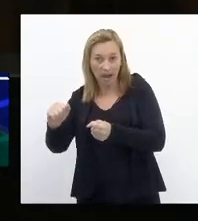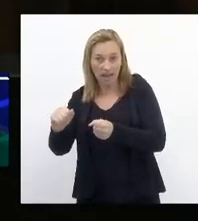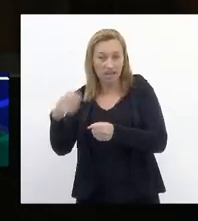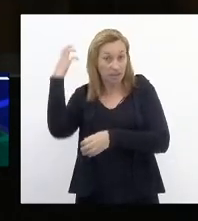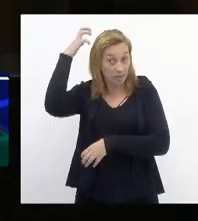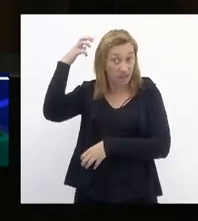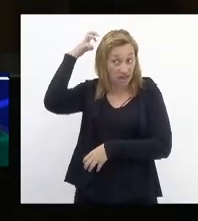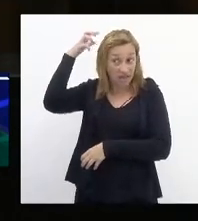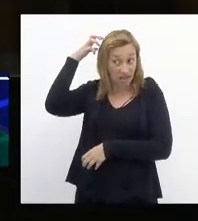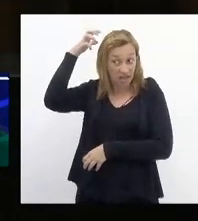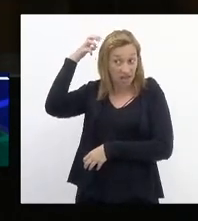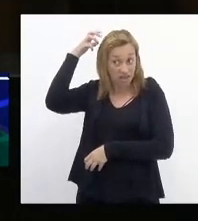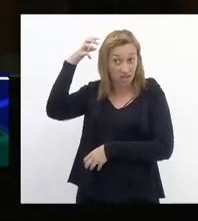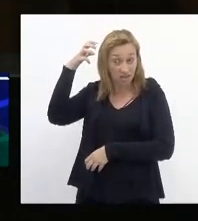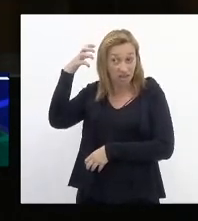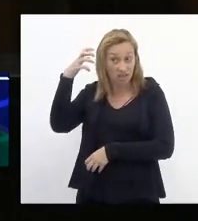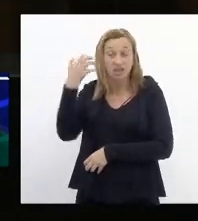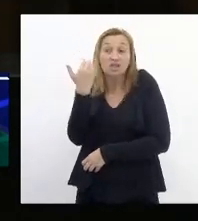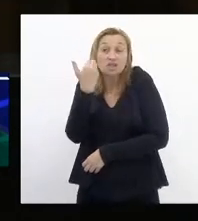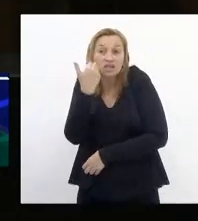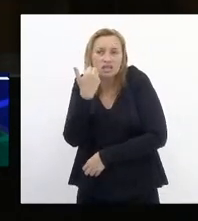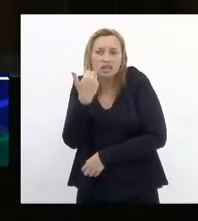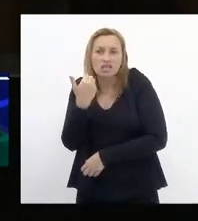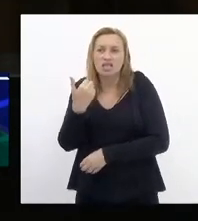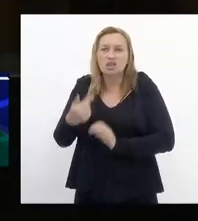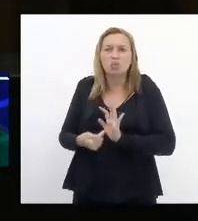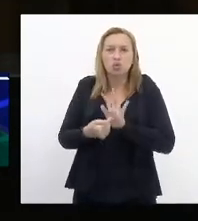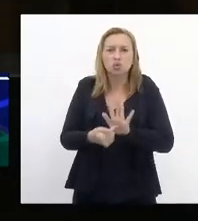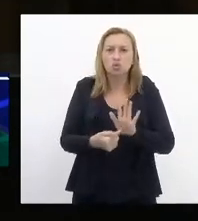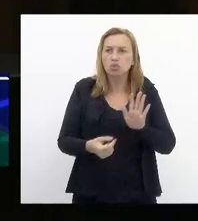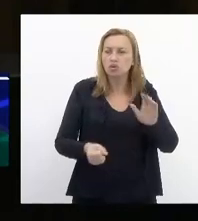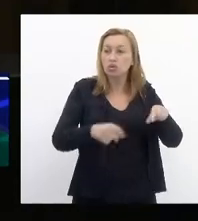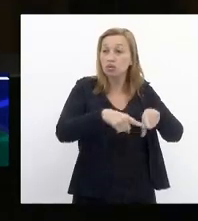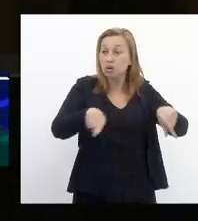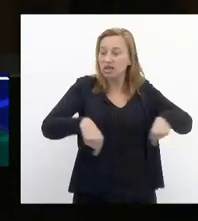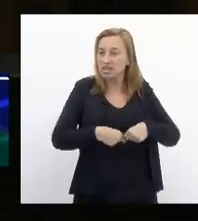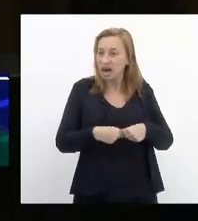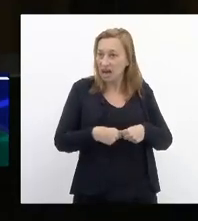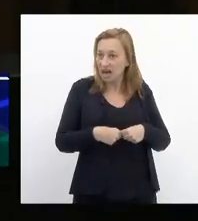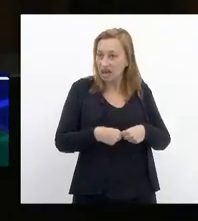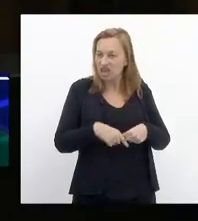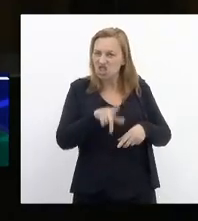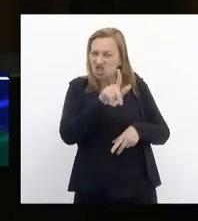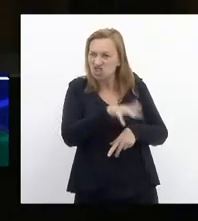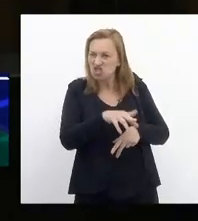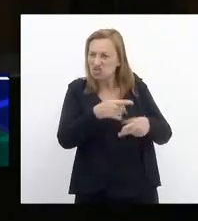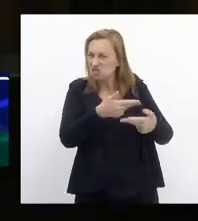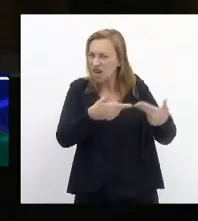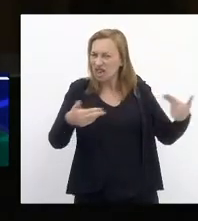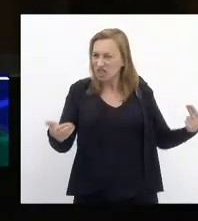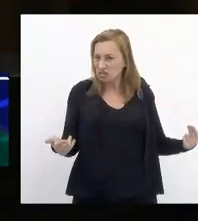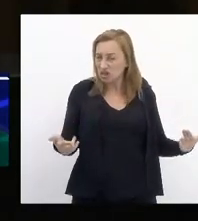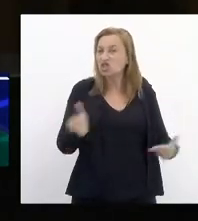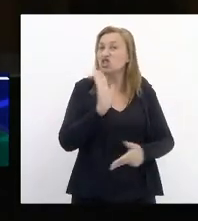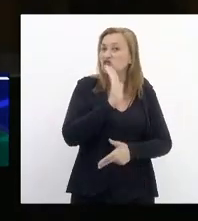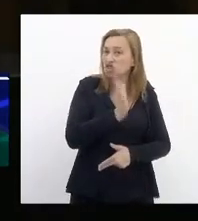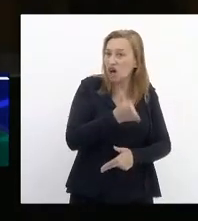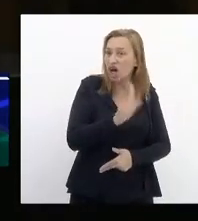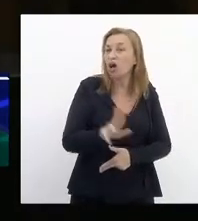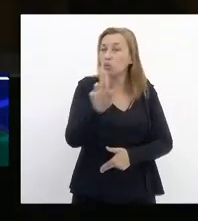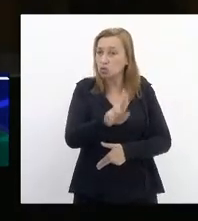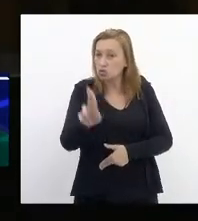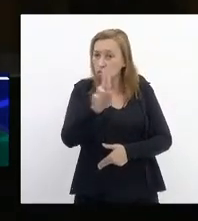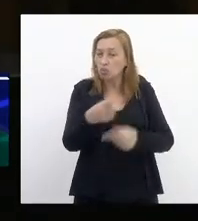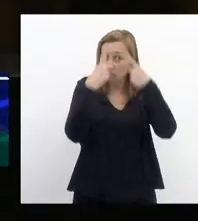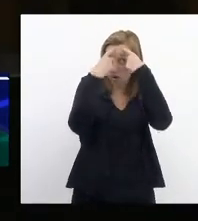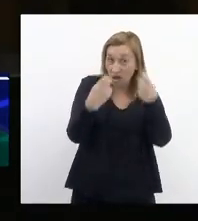a sua ignorância e covardia e colocou em seu gabinete por diversas vezes, já se utilizou da